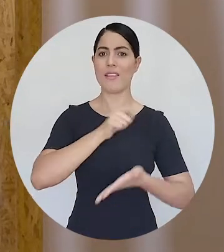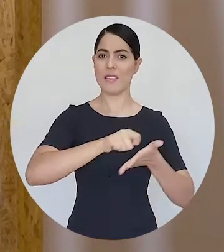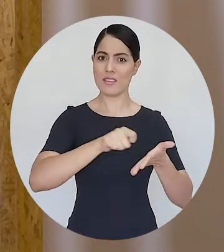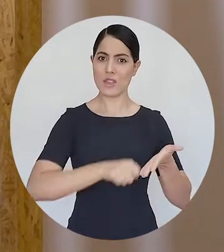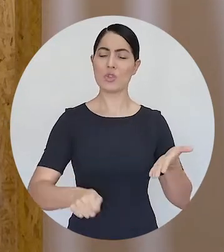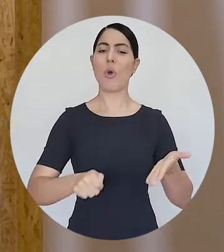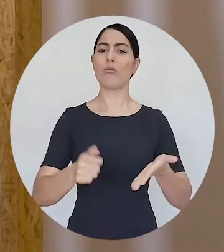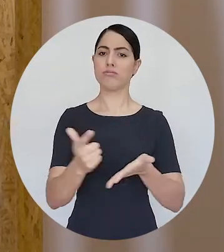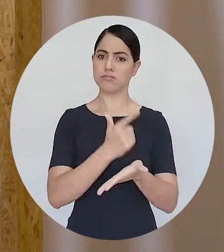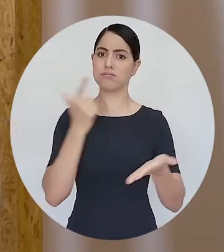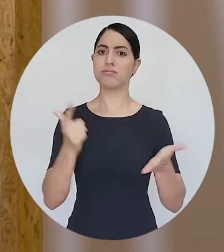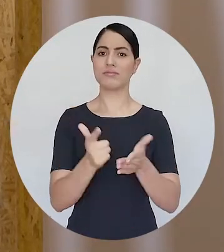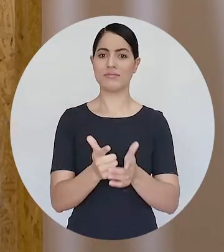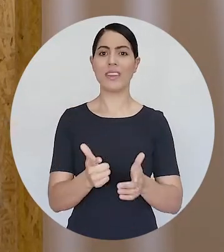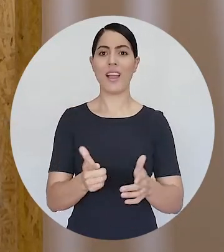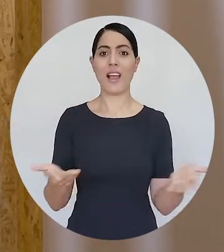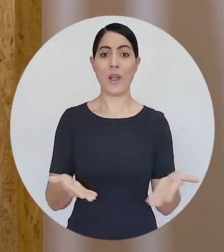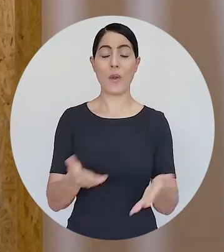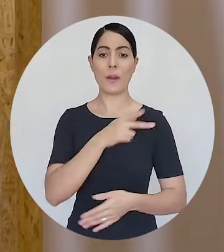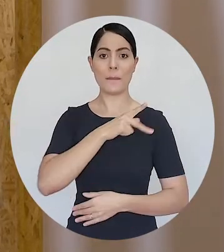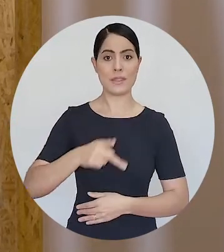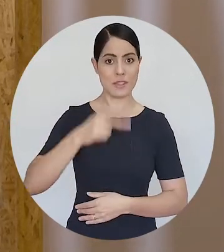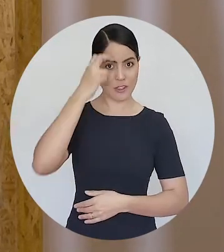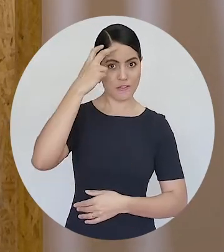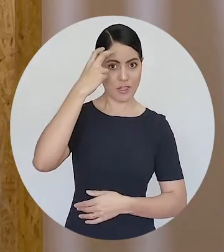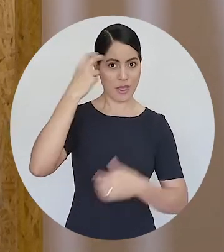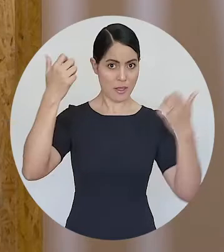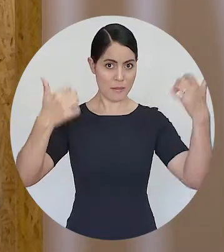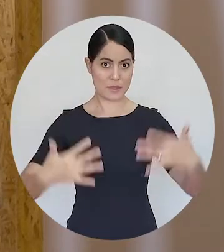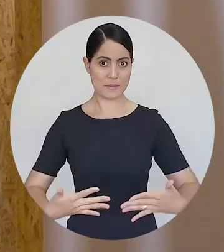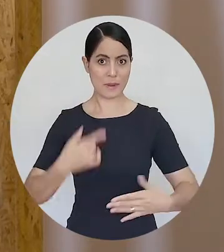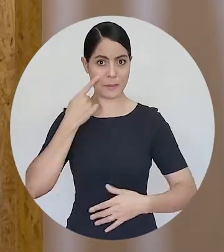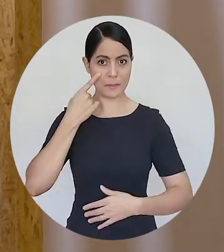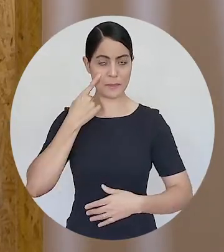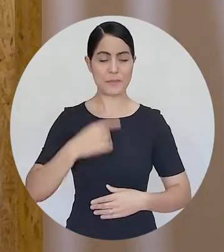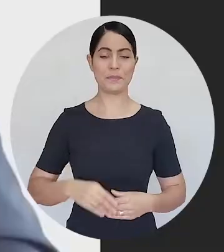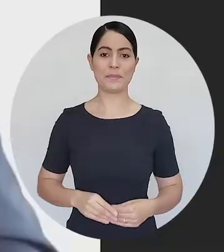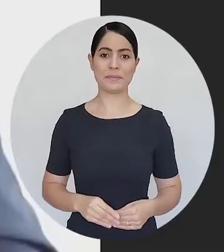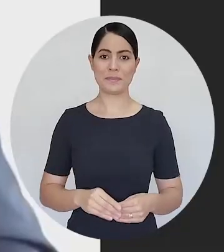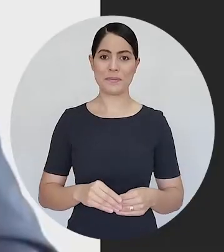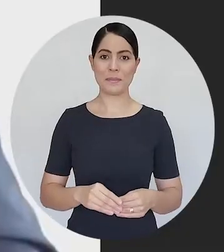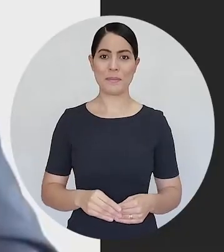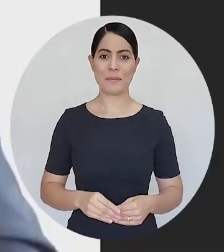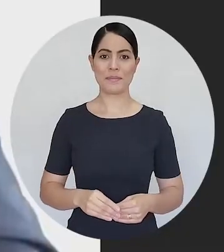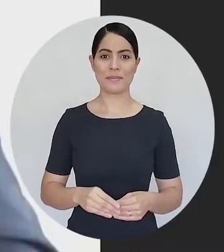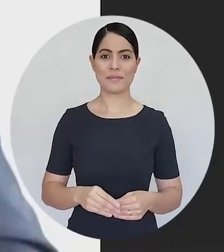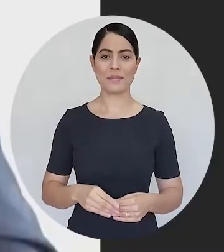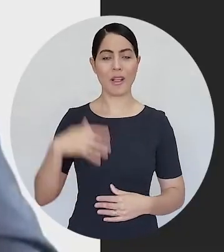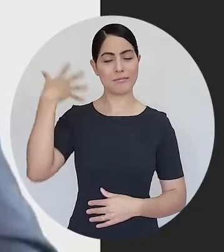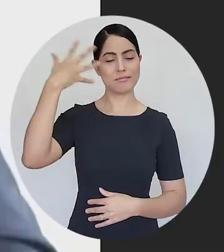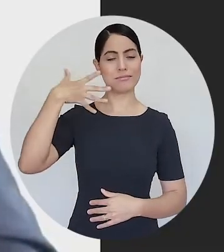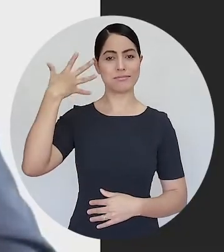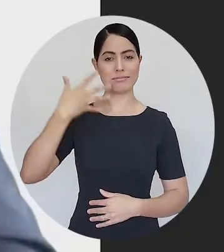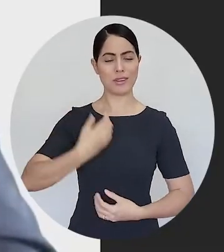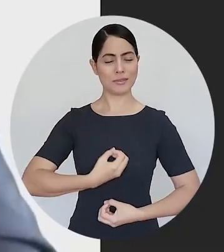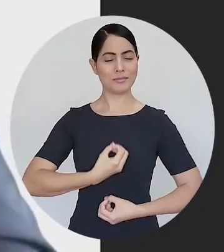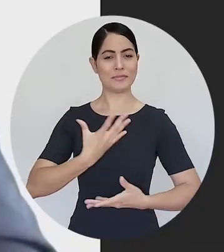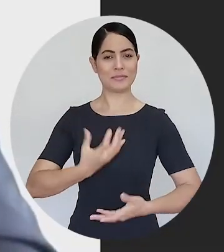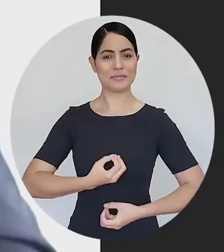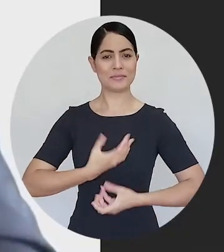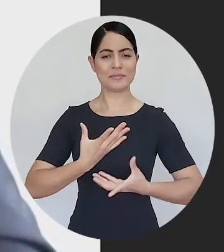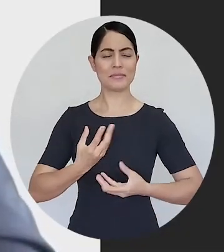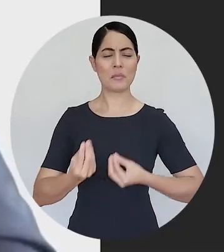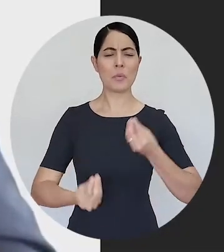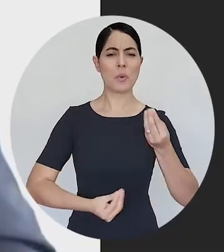O presidente da Ordem, Felipe Santa Cruz, comenta a criação do prêmio. Quero aqui, mais uma vez, dizer